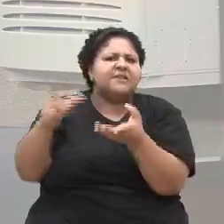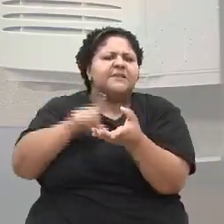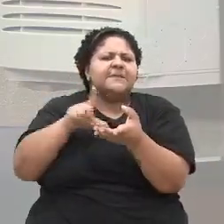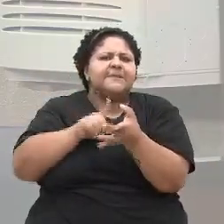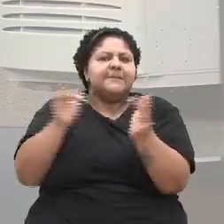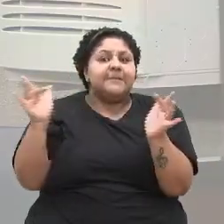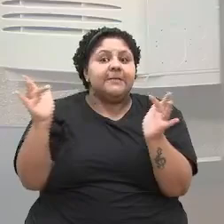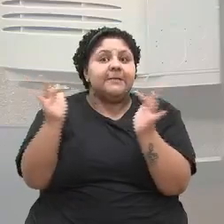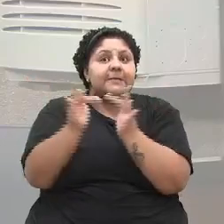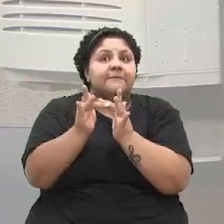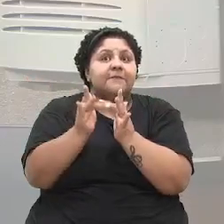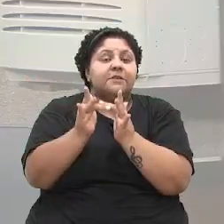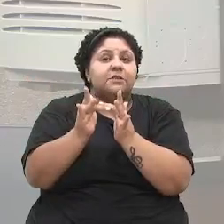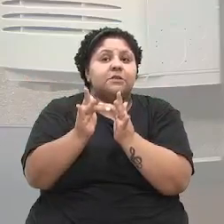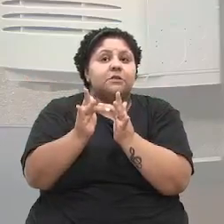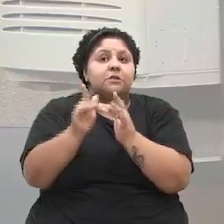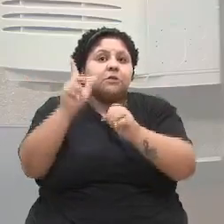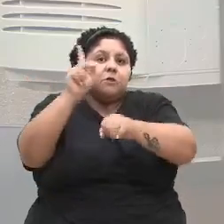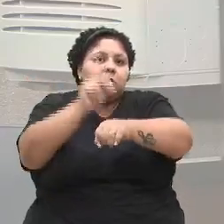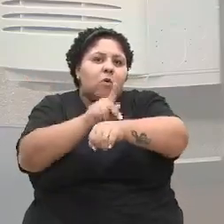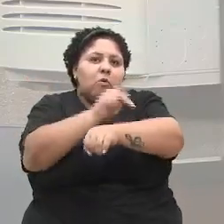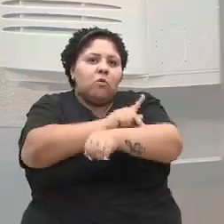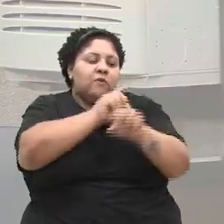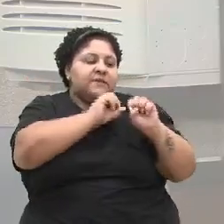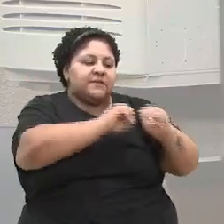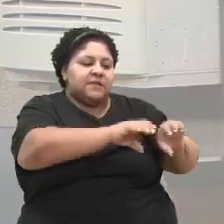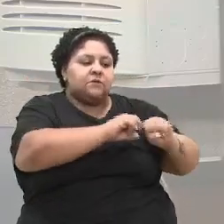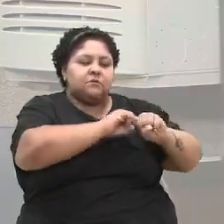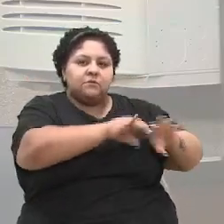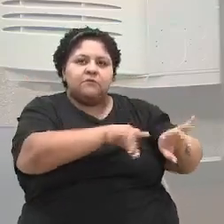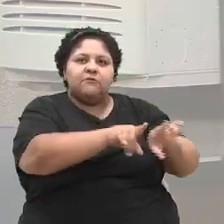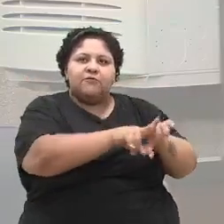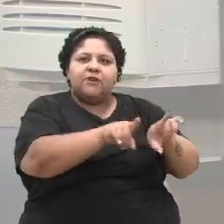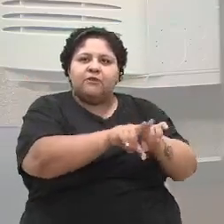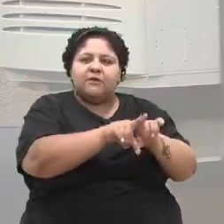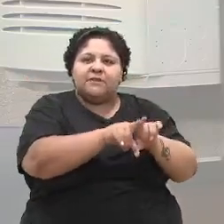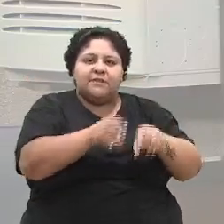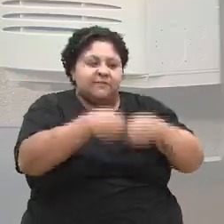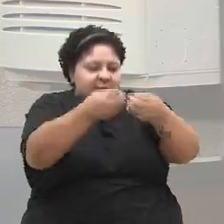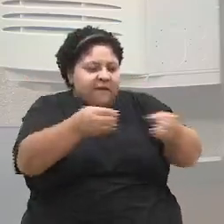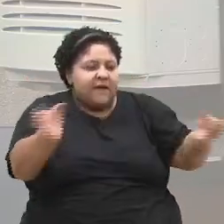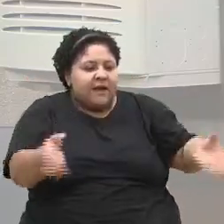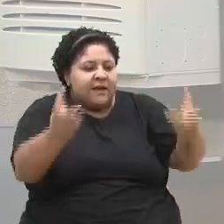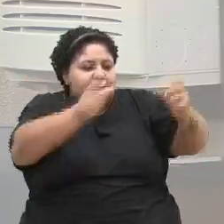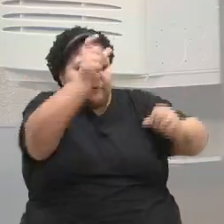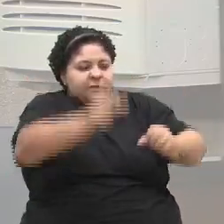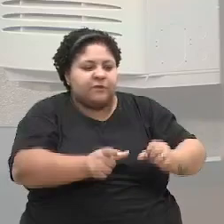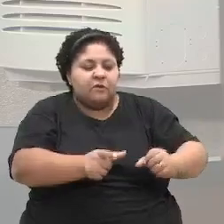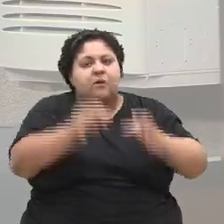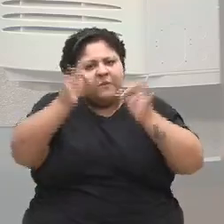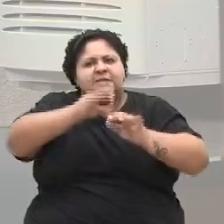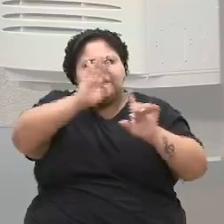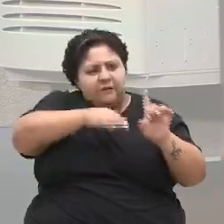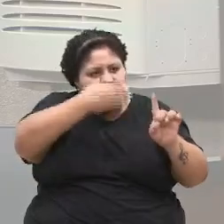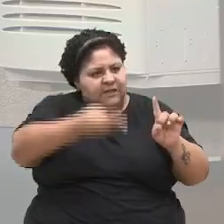vínculo com o magistério, mas ele leva alegria às pessoas. Então, é uma justa homenagem